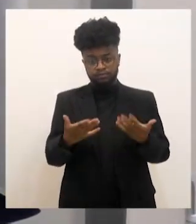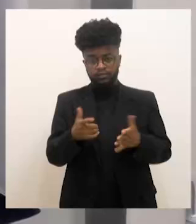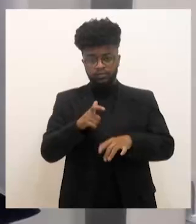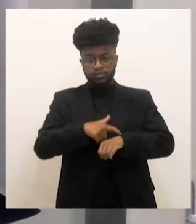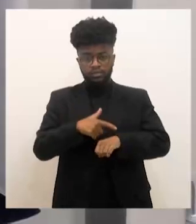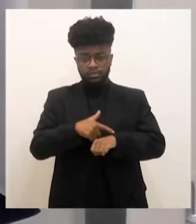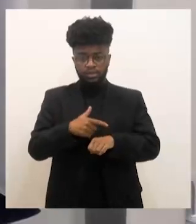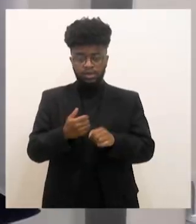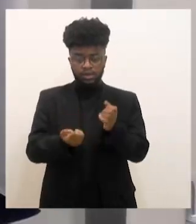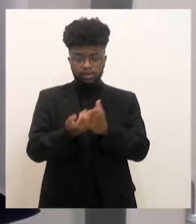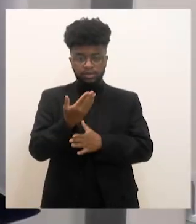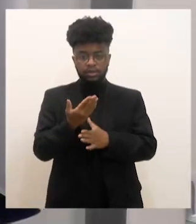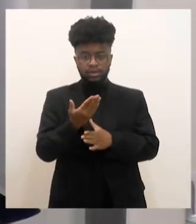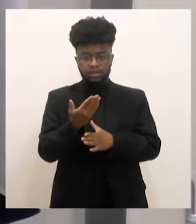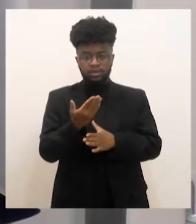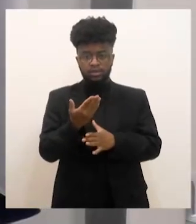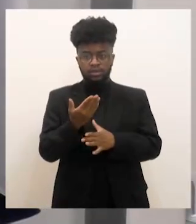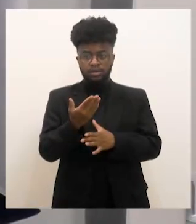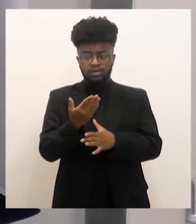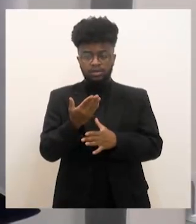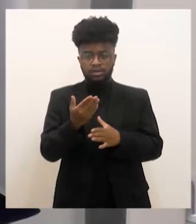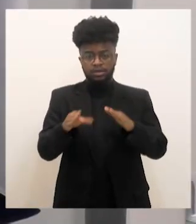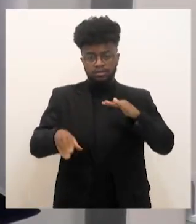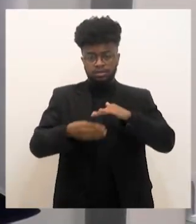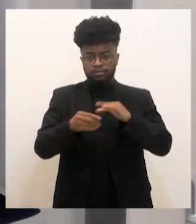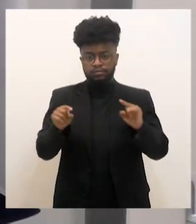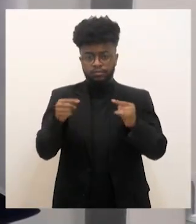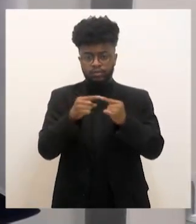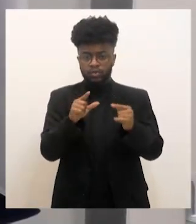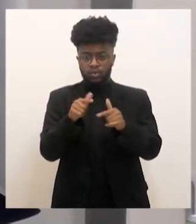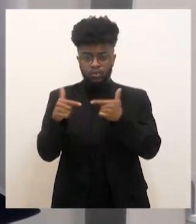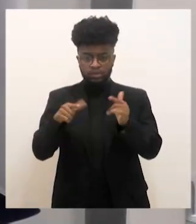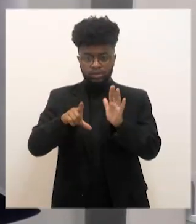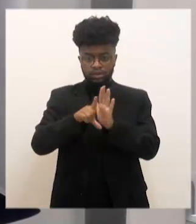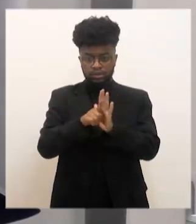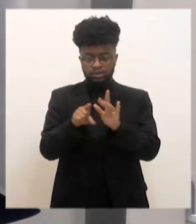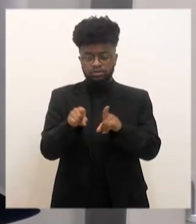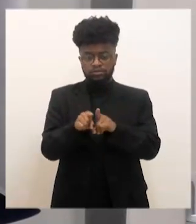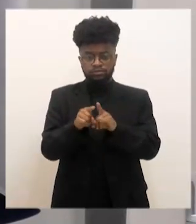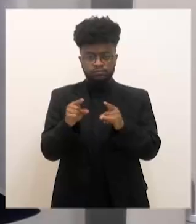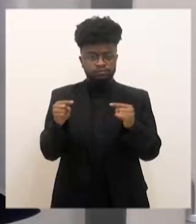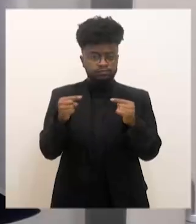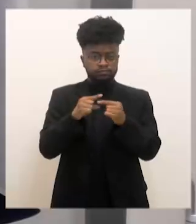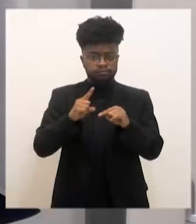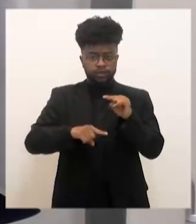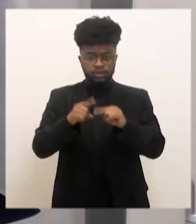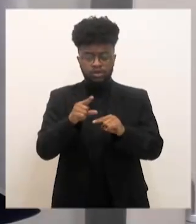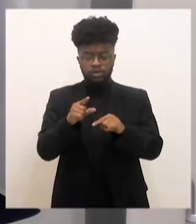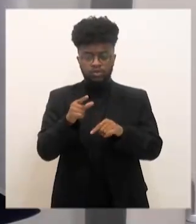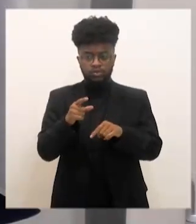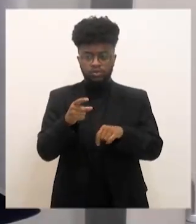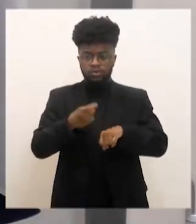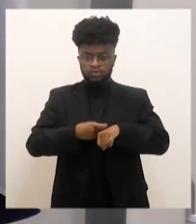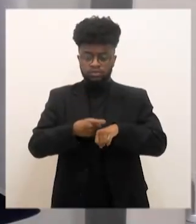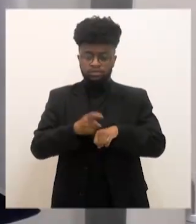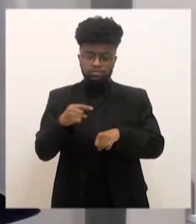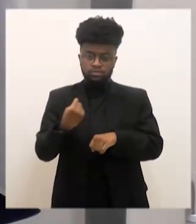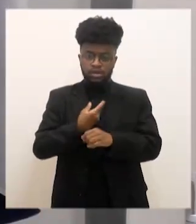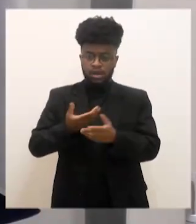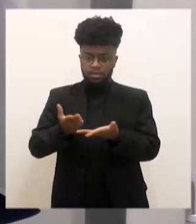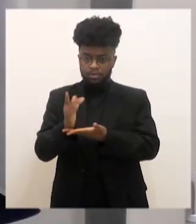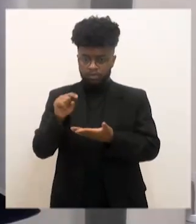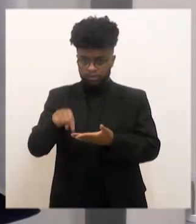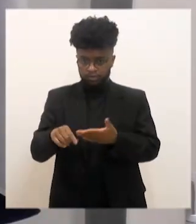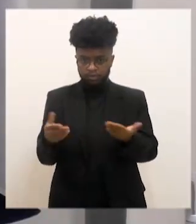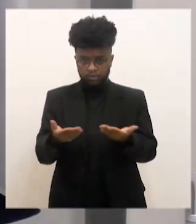apresentar as emendas também fazendo menção a outras legislações estaduais que diz respeito ao resíduo sólido. A gente aprova pela constitucionalidade e